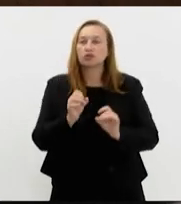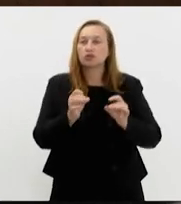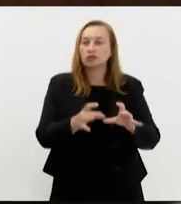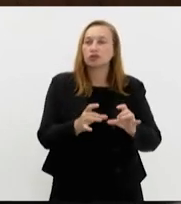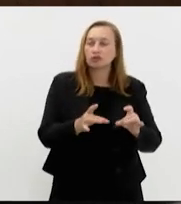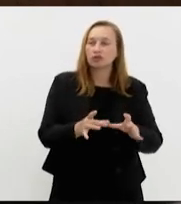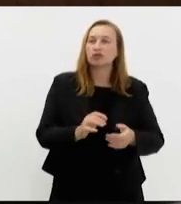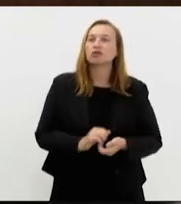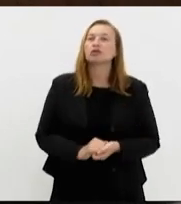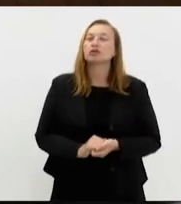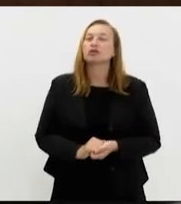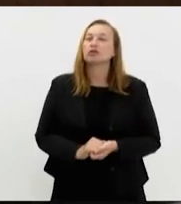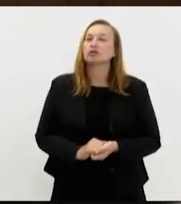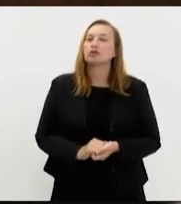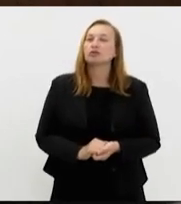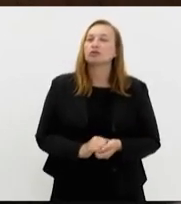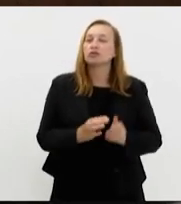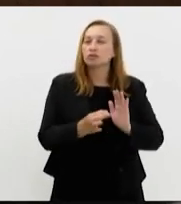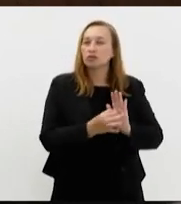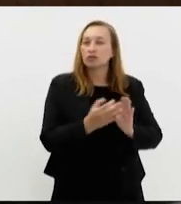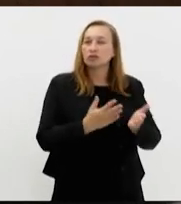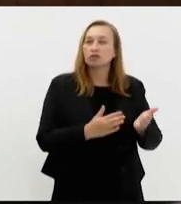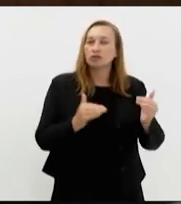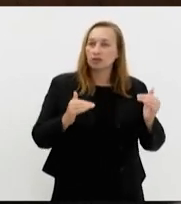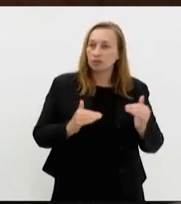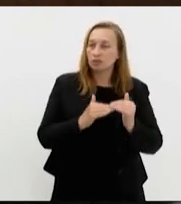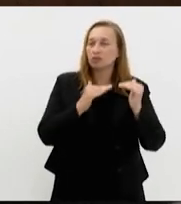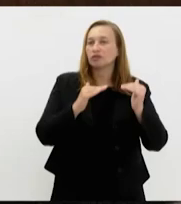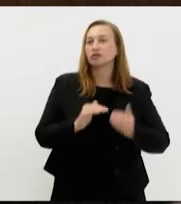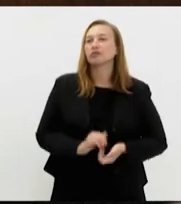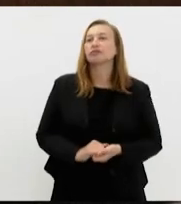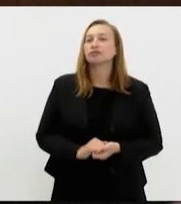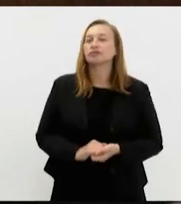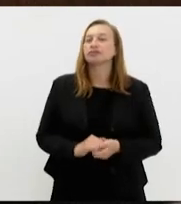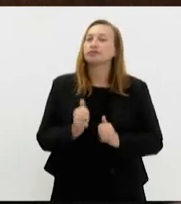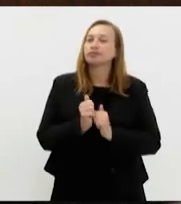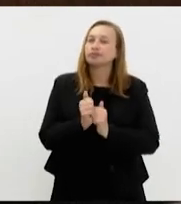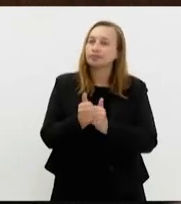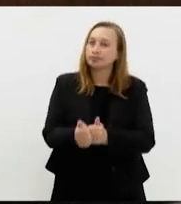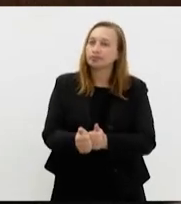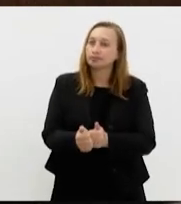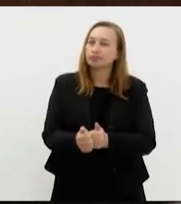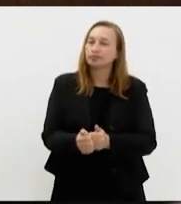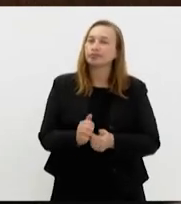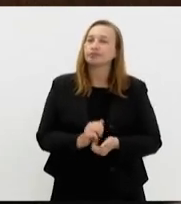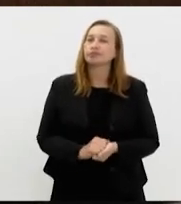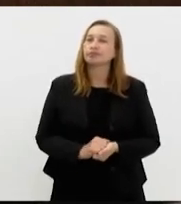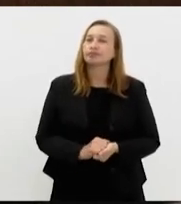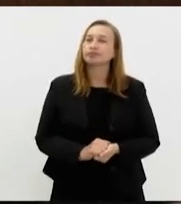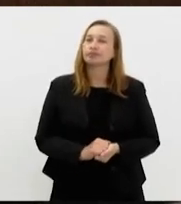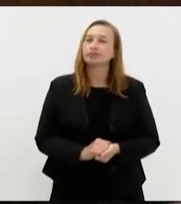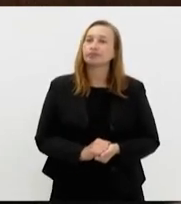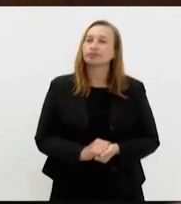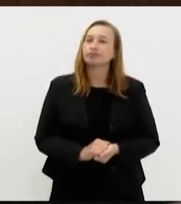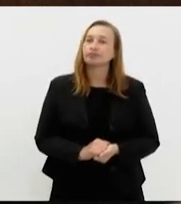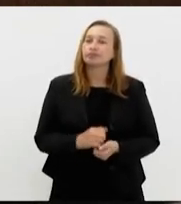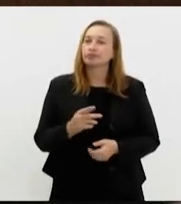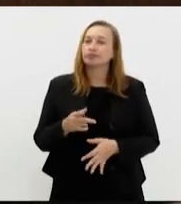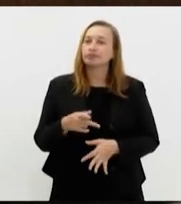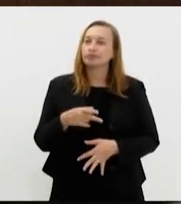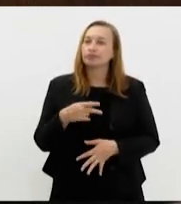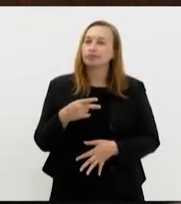Comércio, no mérito, eu sou favorável, acompanhando as retificações feitas